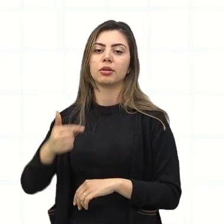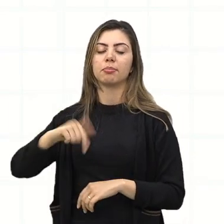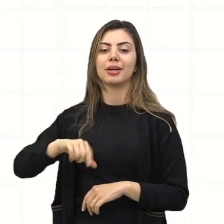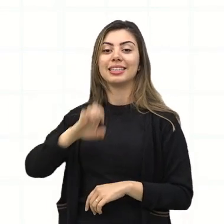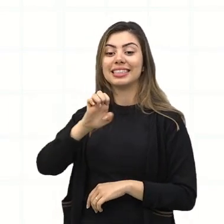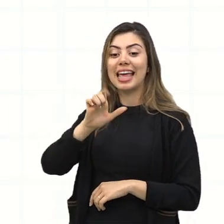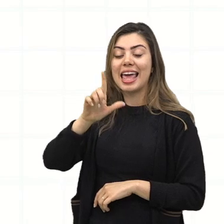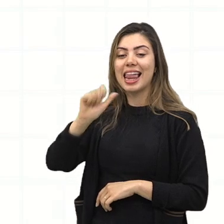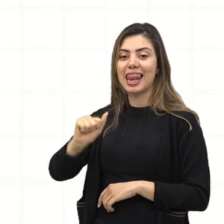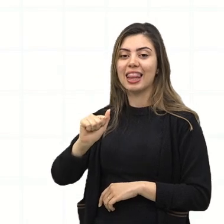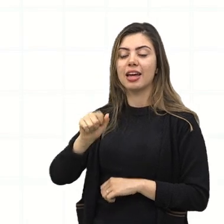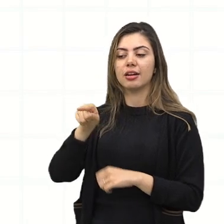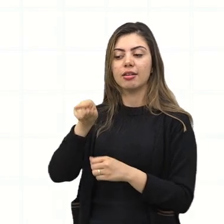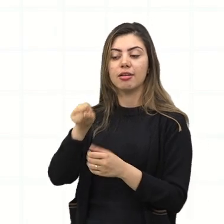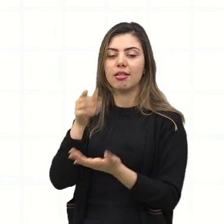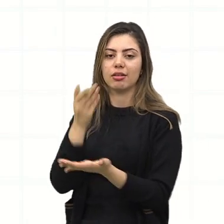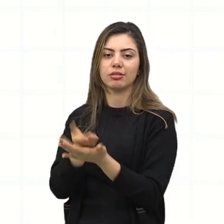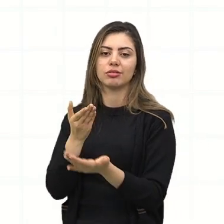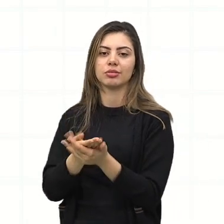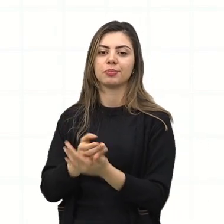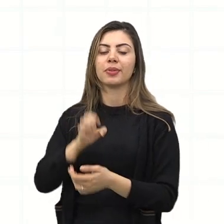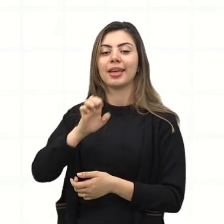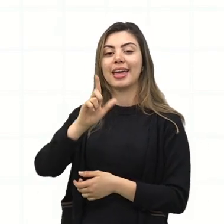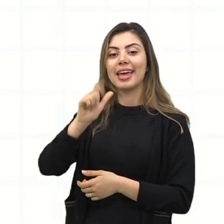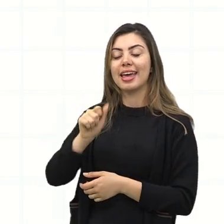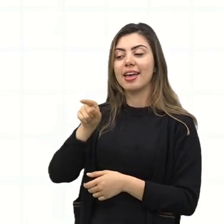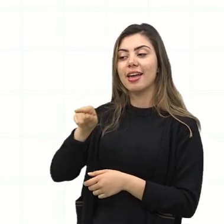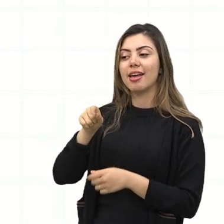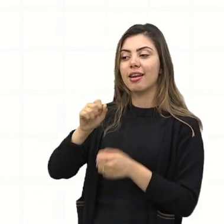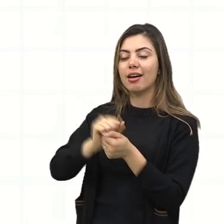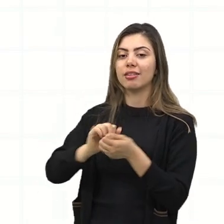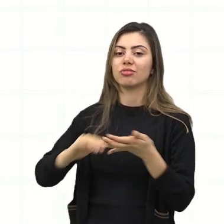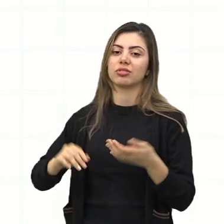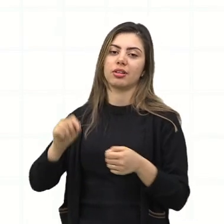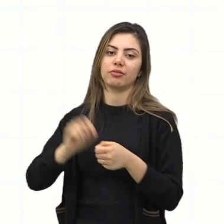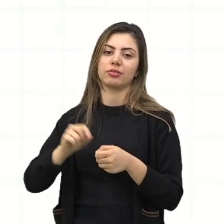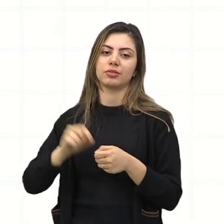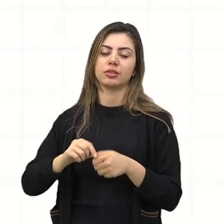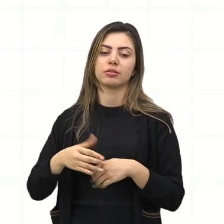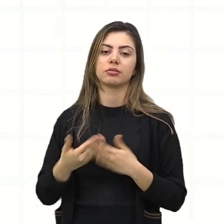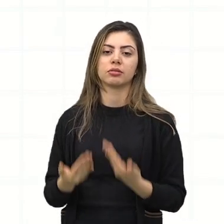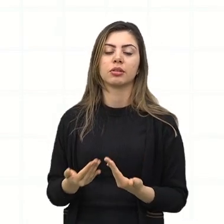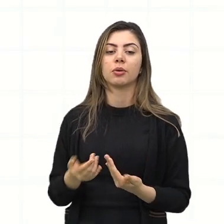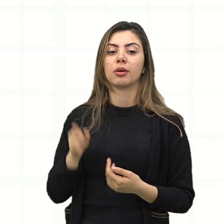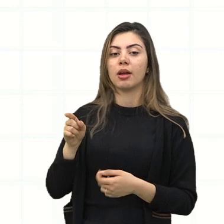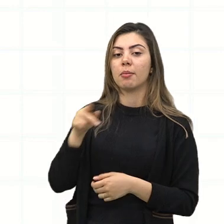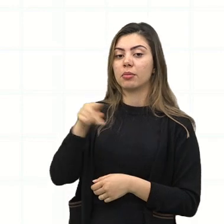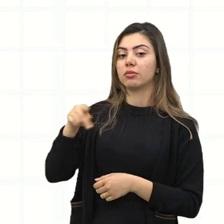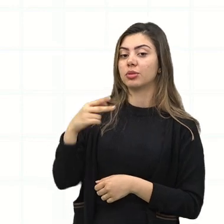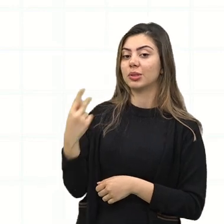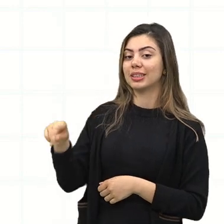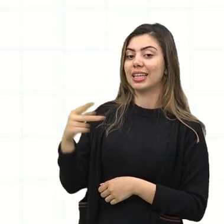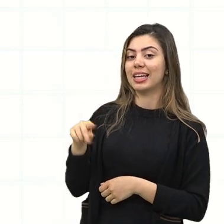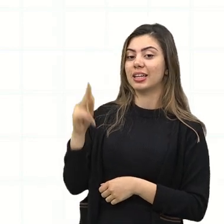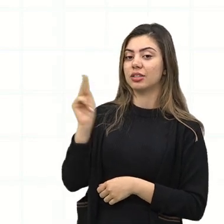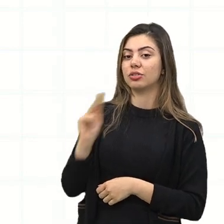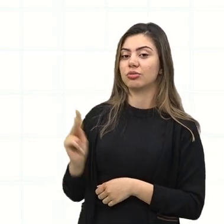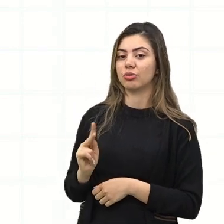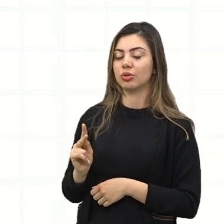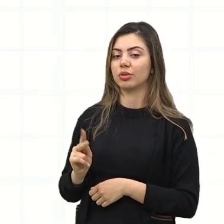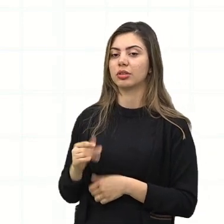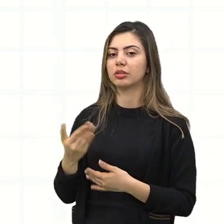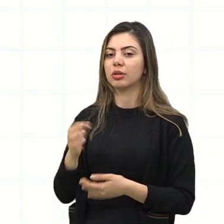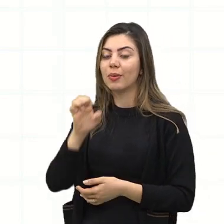né, estudou, ela fez. O seu professor de história disse, olha o ela, então